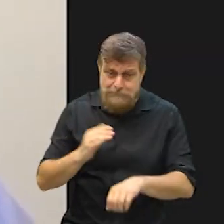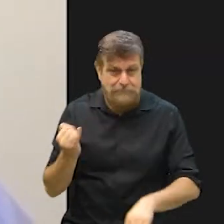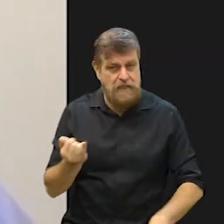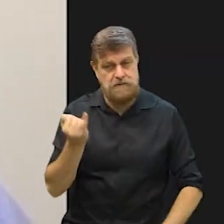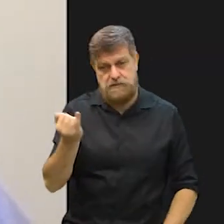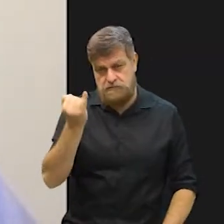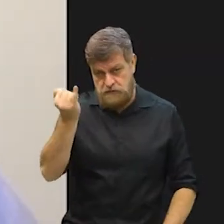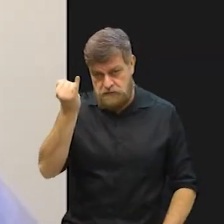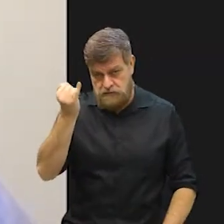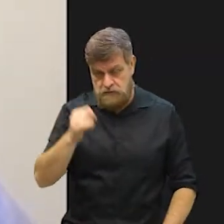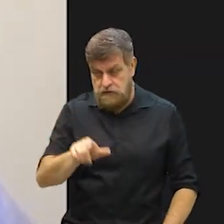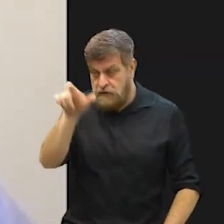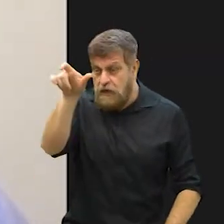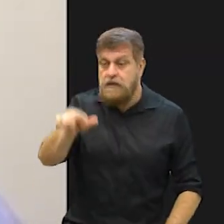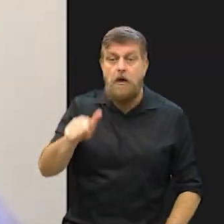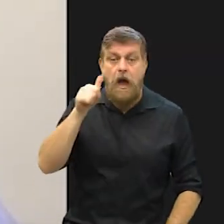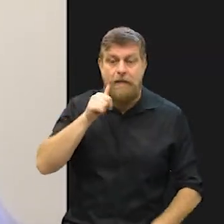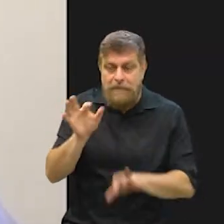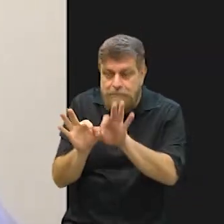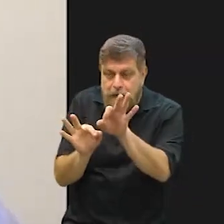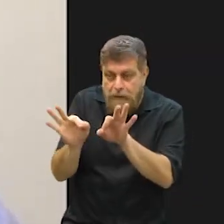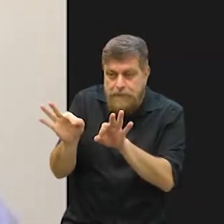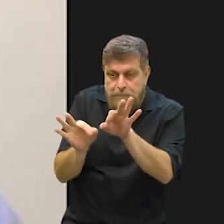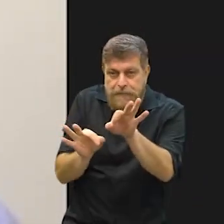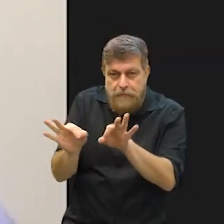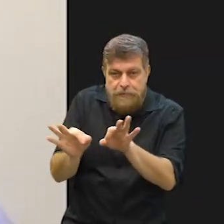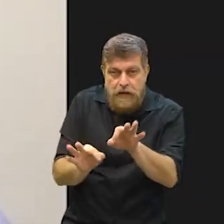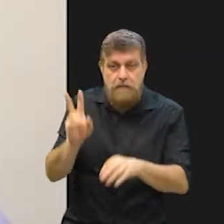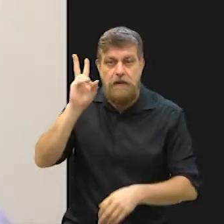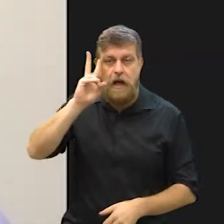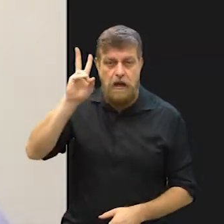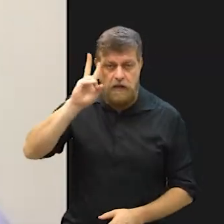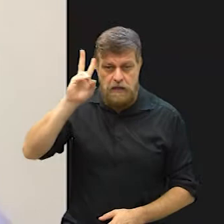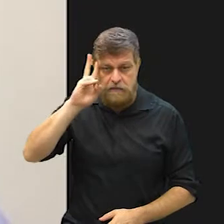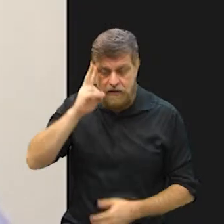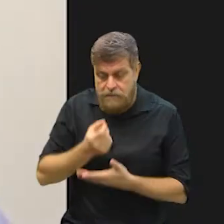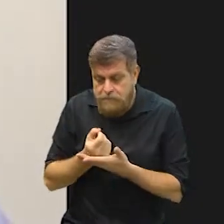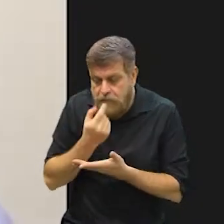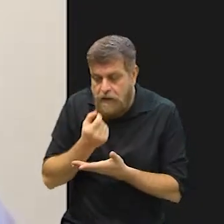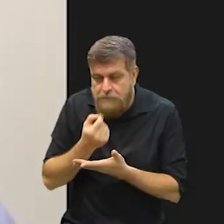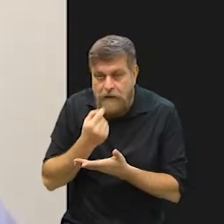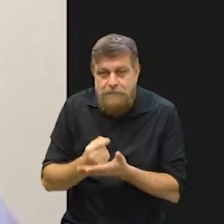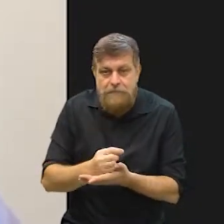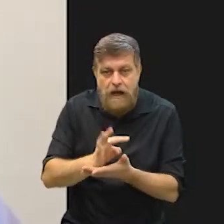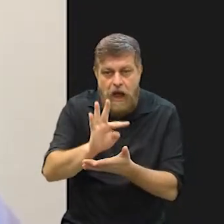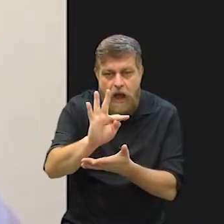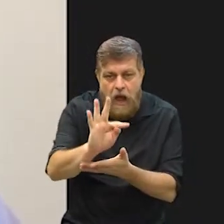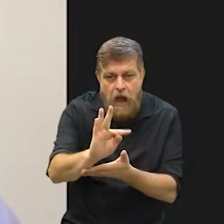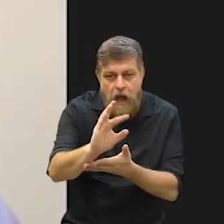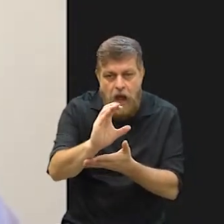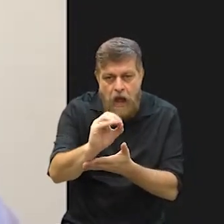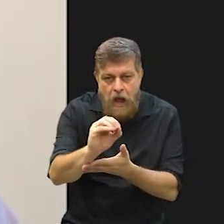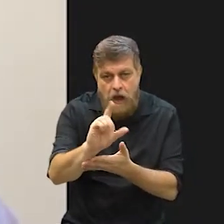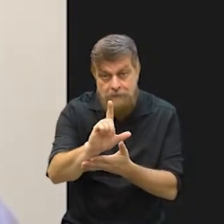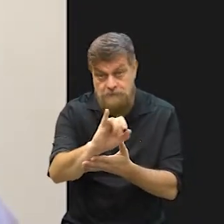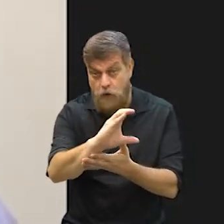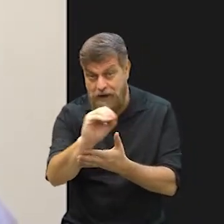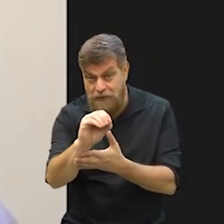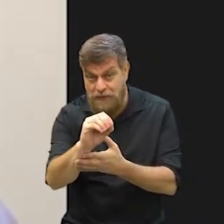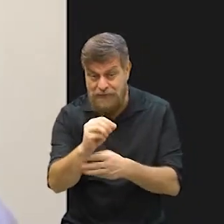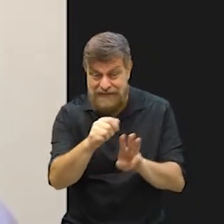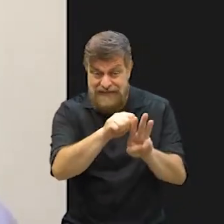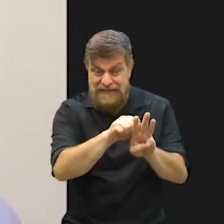para engravidar, sempre. E ao se programar, lembre, ácido fólico, pelo menos 3 meses antes